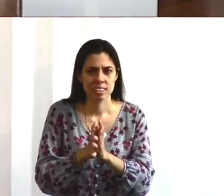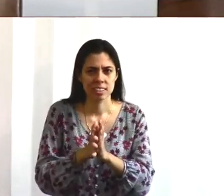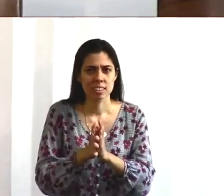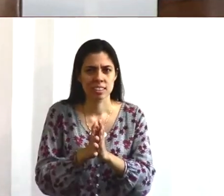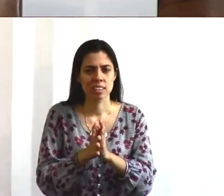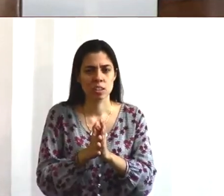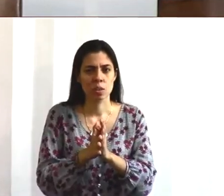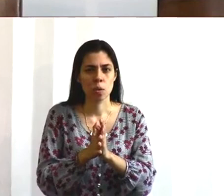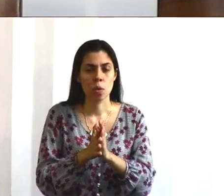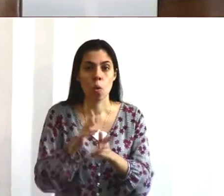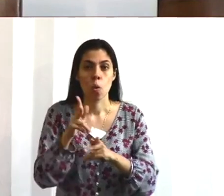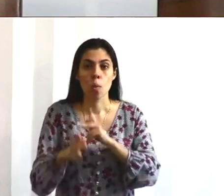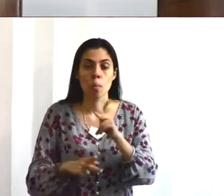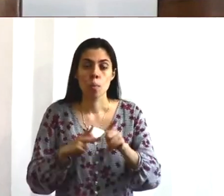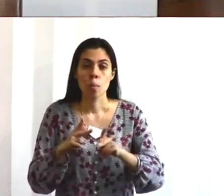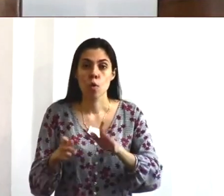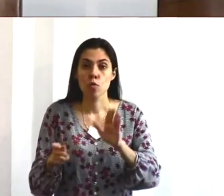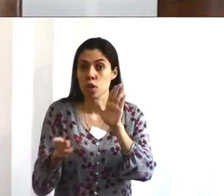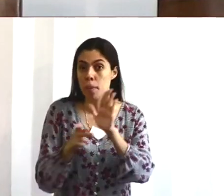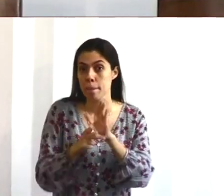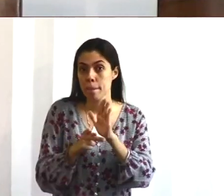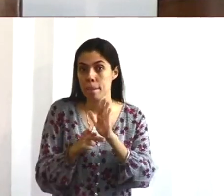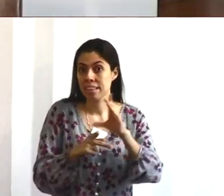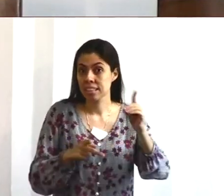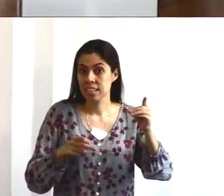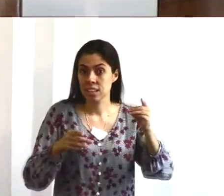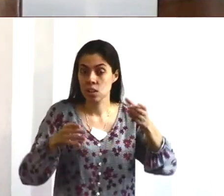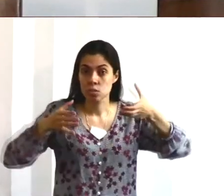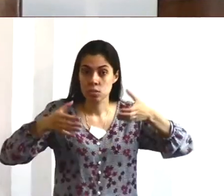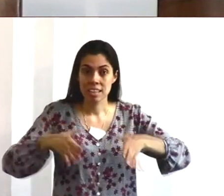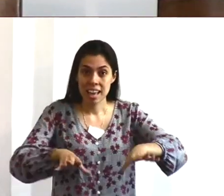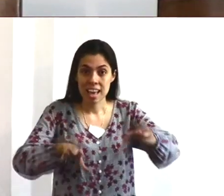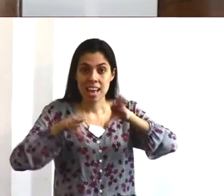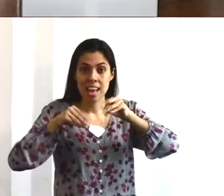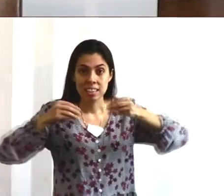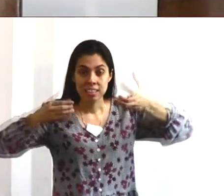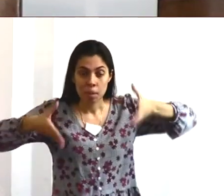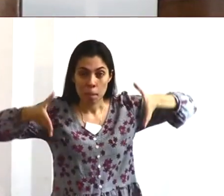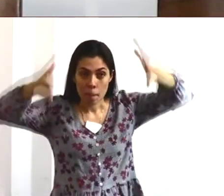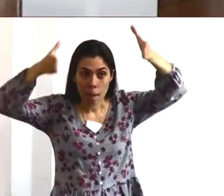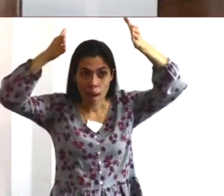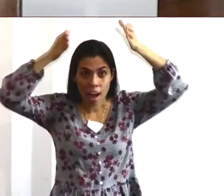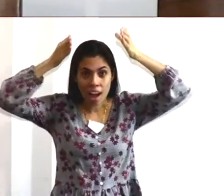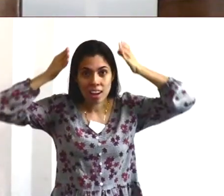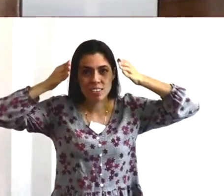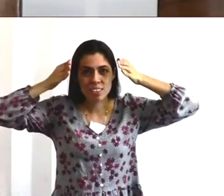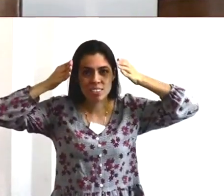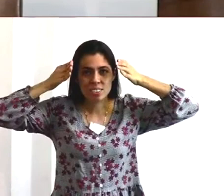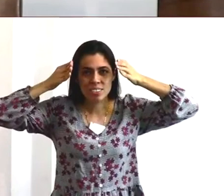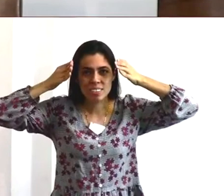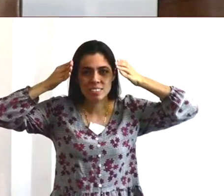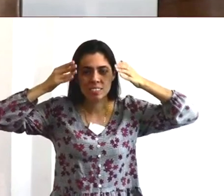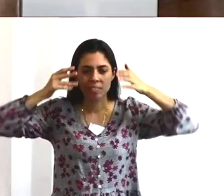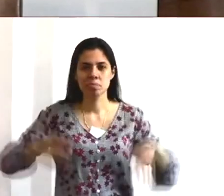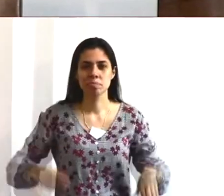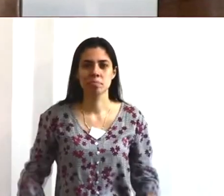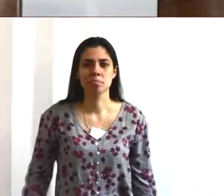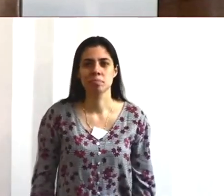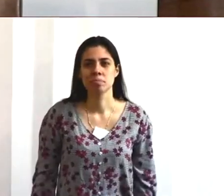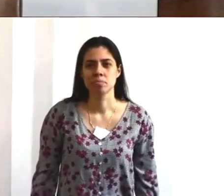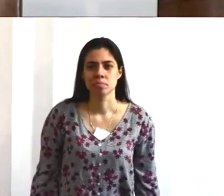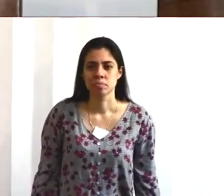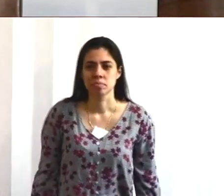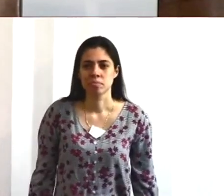da vida. Essas vitórias do passado e do presente são apenas antegozo da vitória